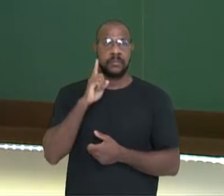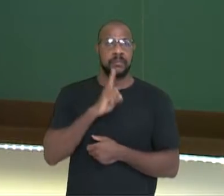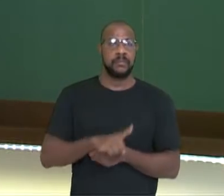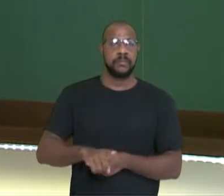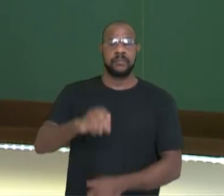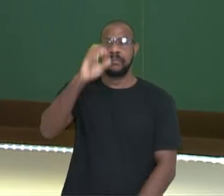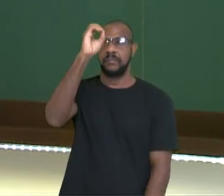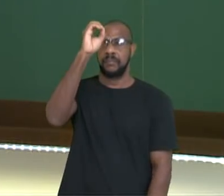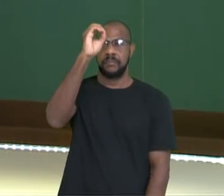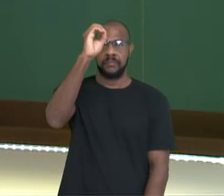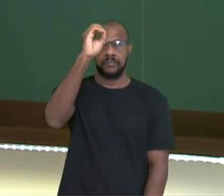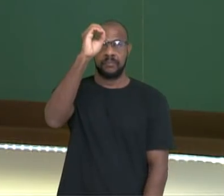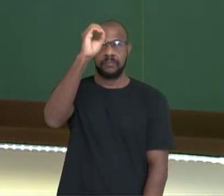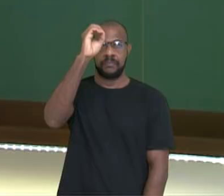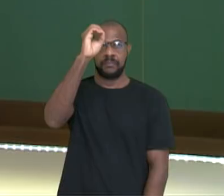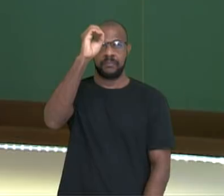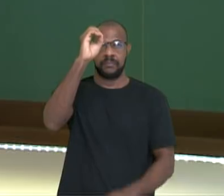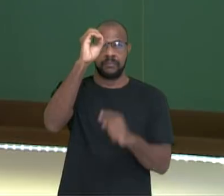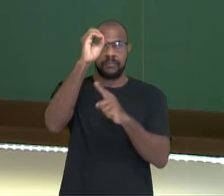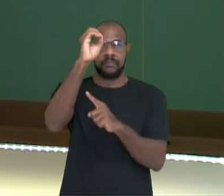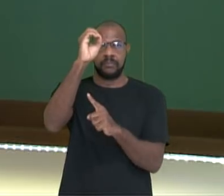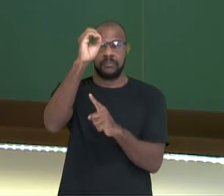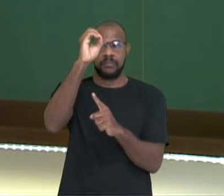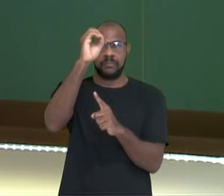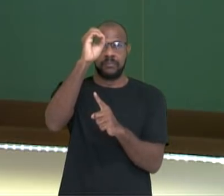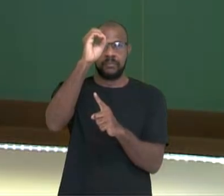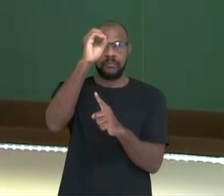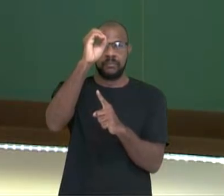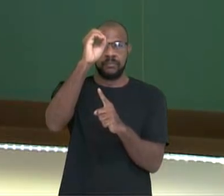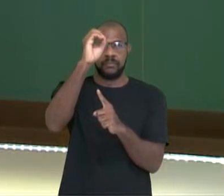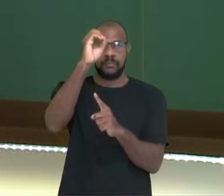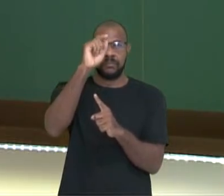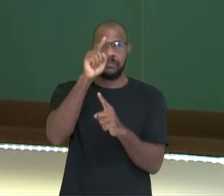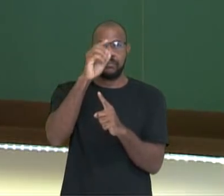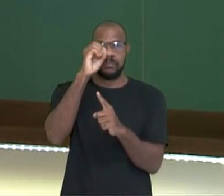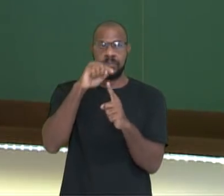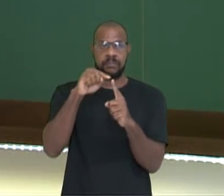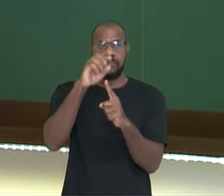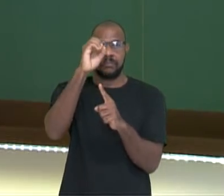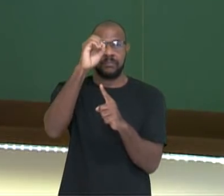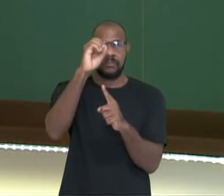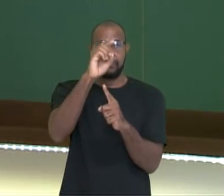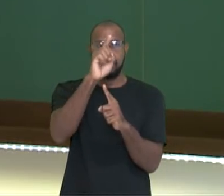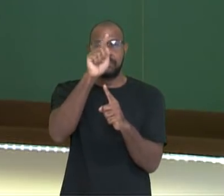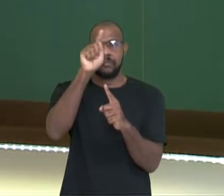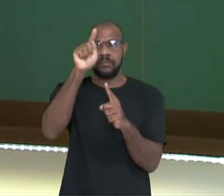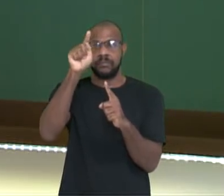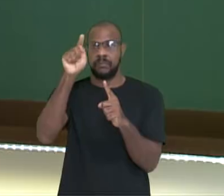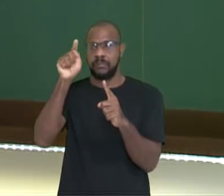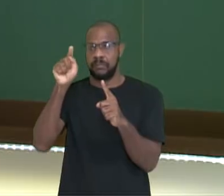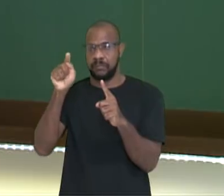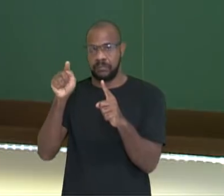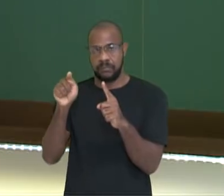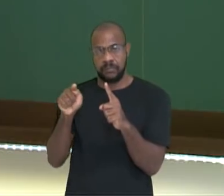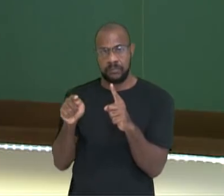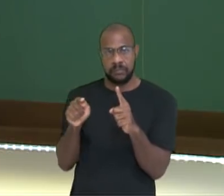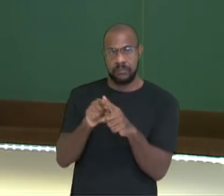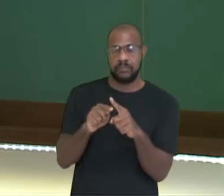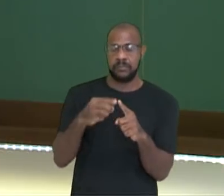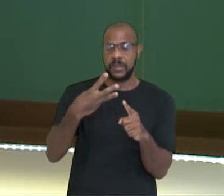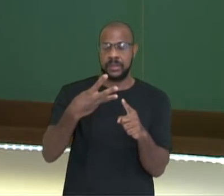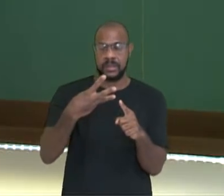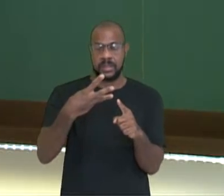o 12, até o 1, eu tenho uma partezinha, 1/12 do 360 graus.